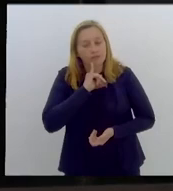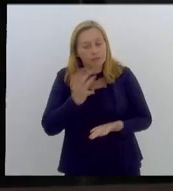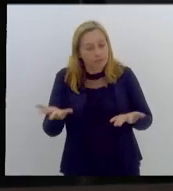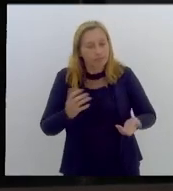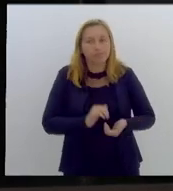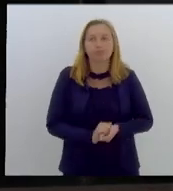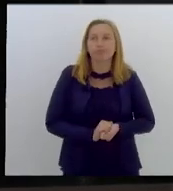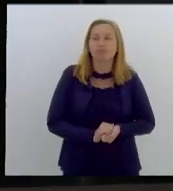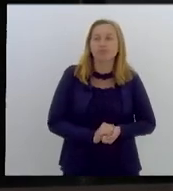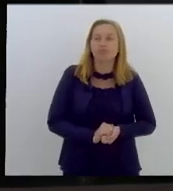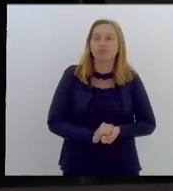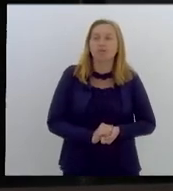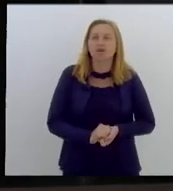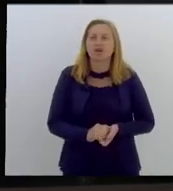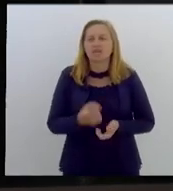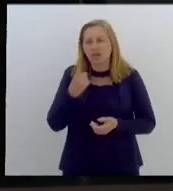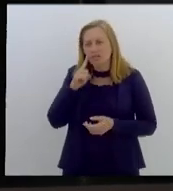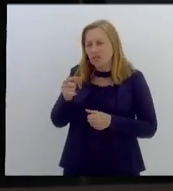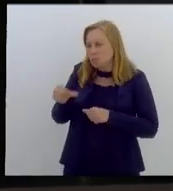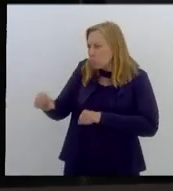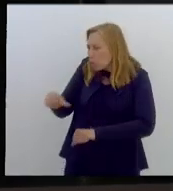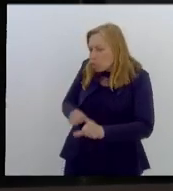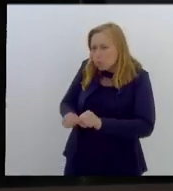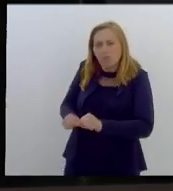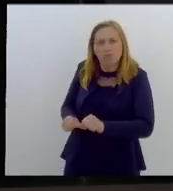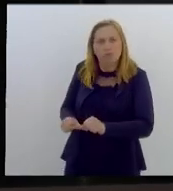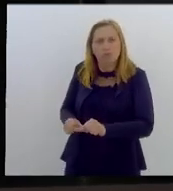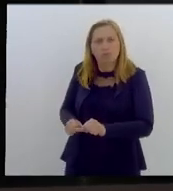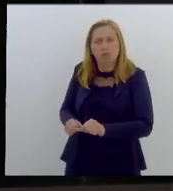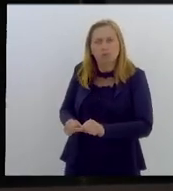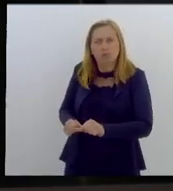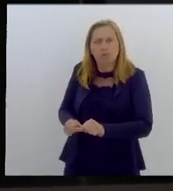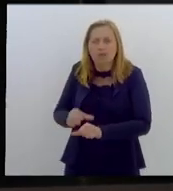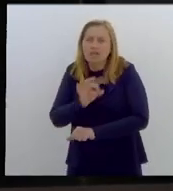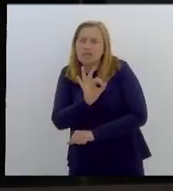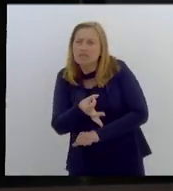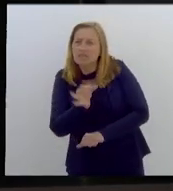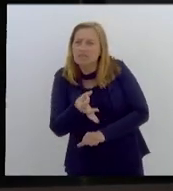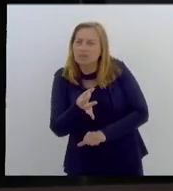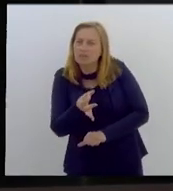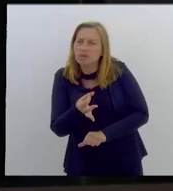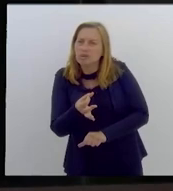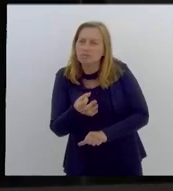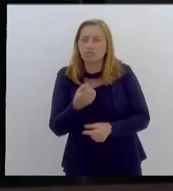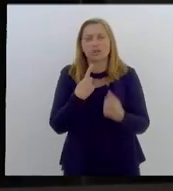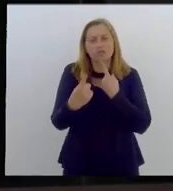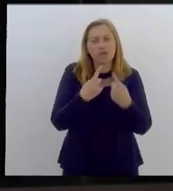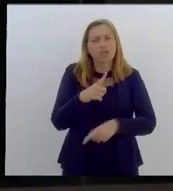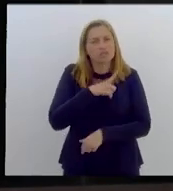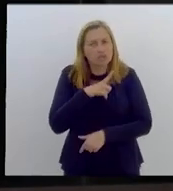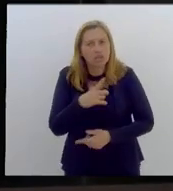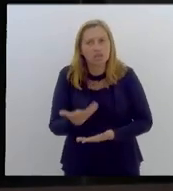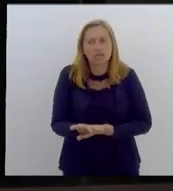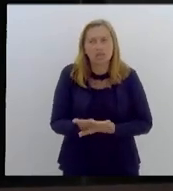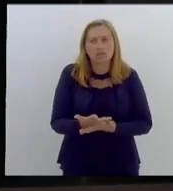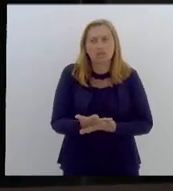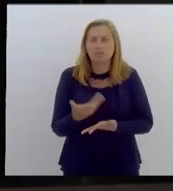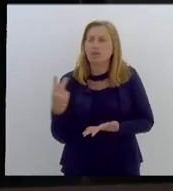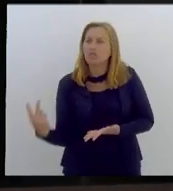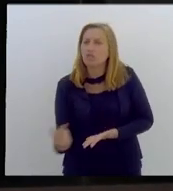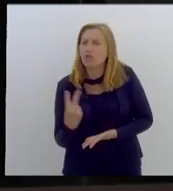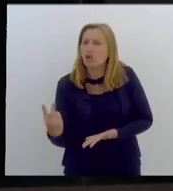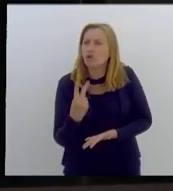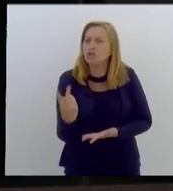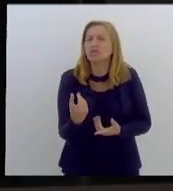Lamentavelmente, a gente não está ouvindo o contraditório, exatamente para estabelecer o diálogo, para enriquecer